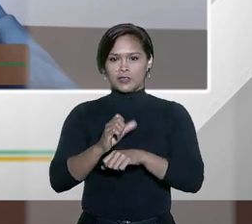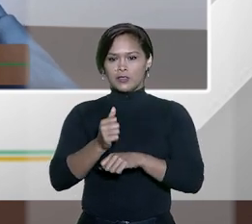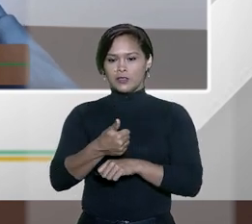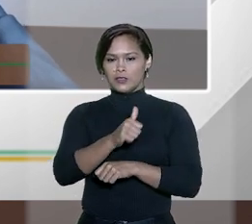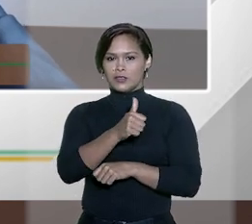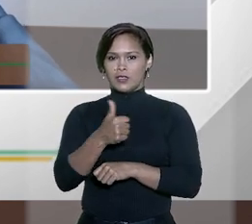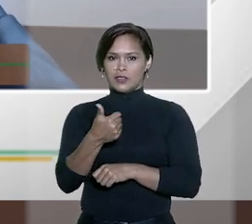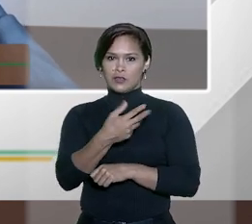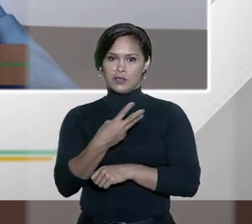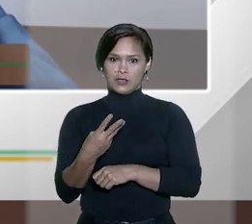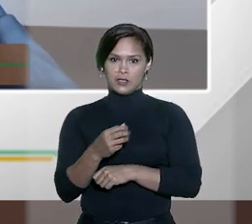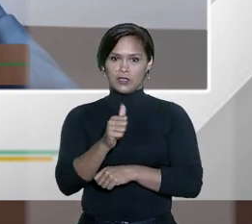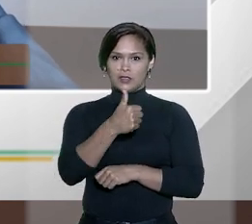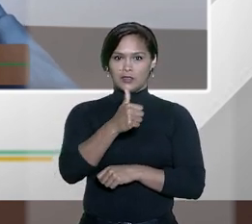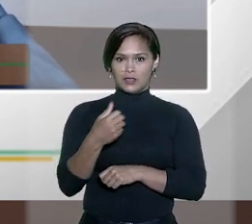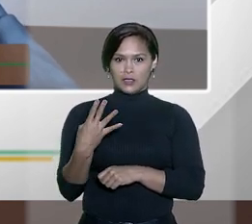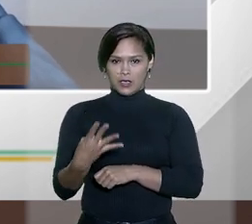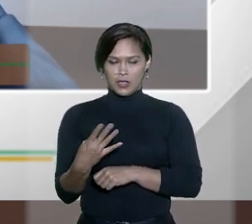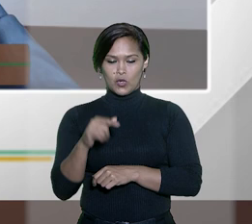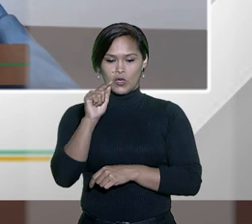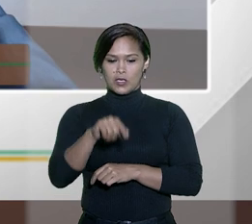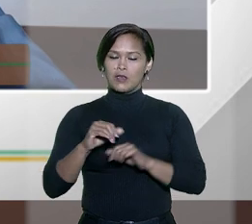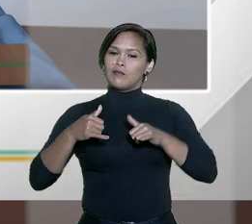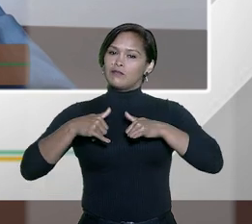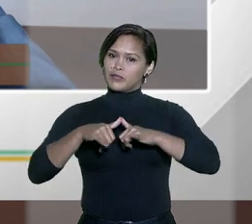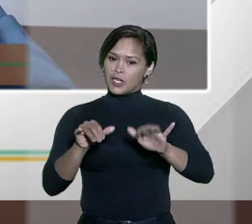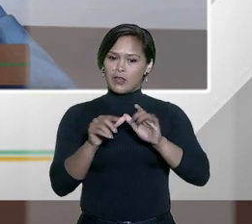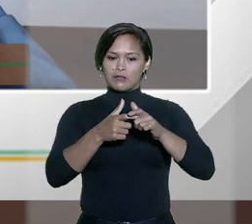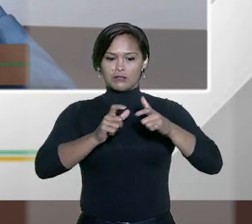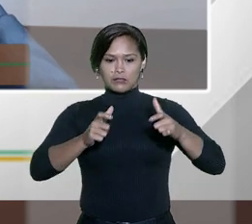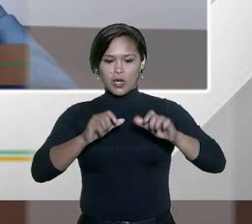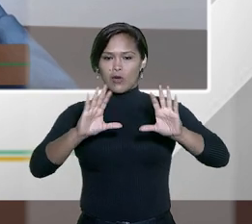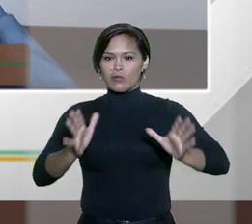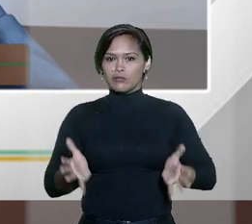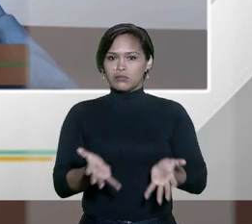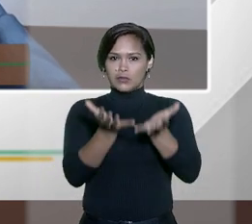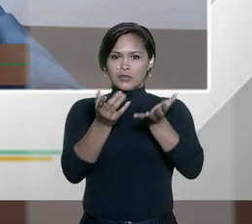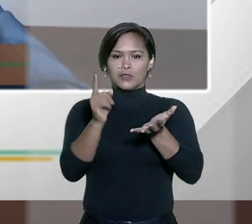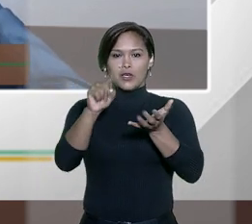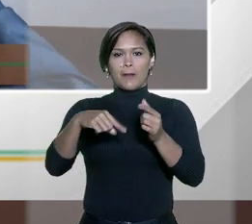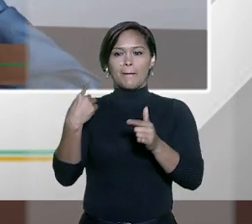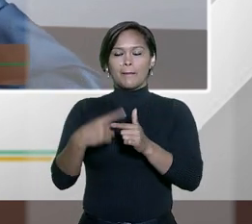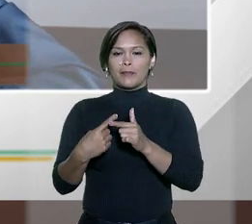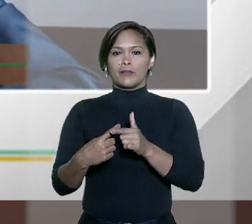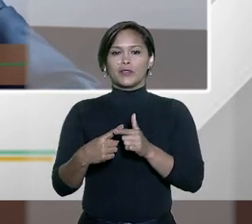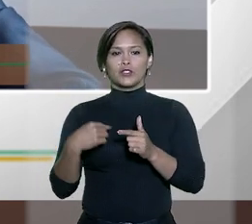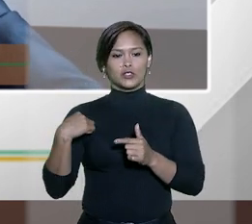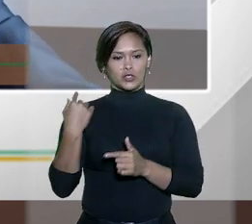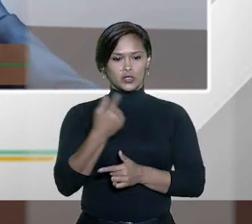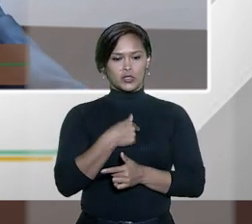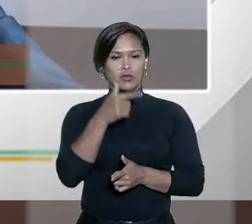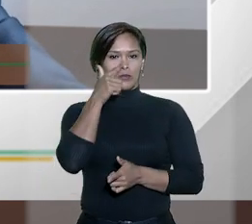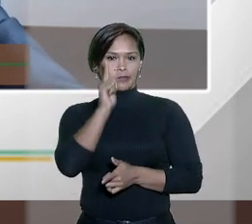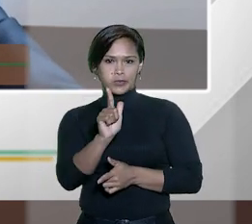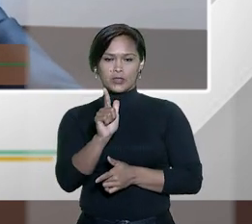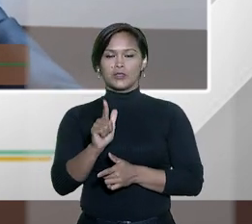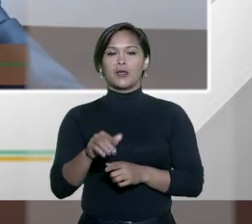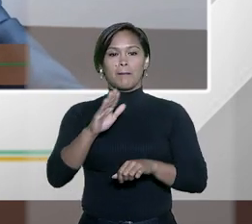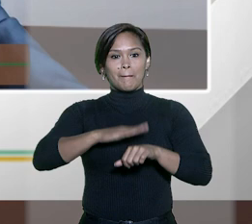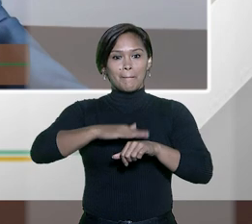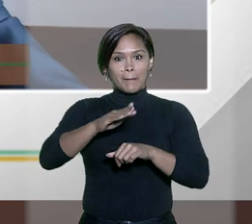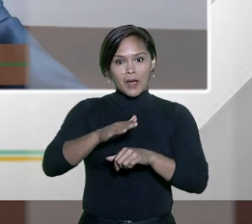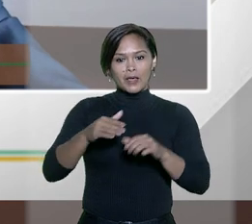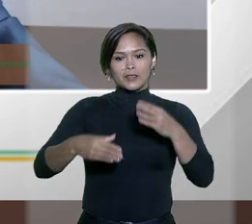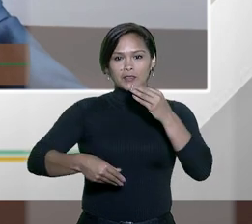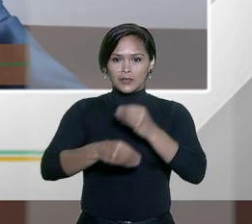constitucional 113, esse mercado talvez até se impulsione, porque a gente ganha, né, com a emenda